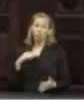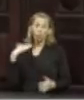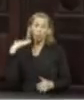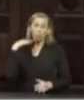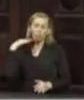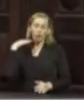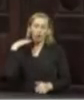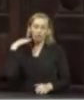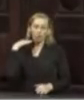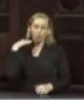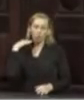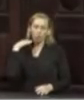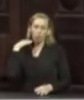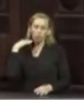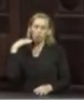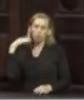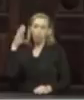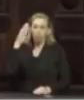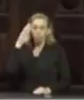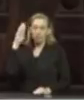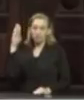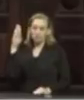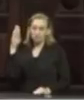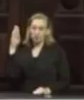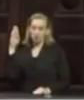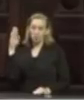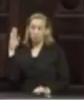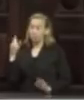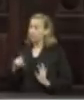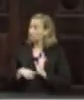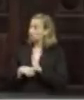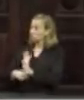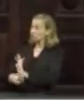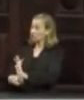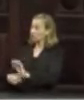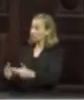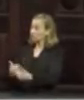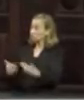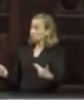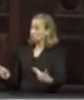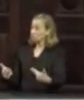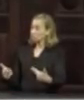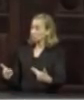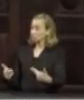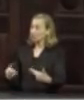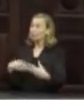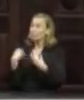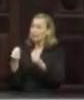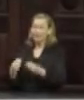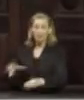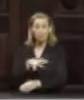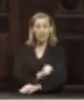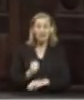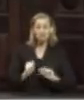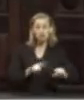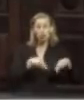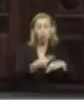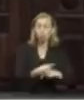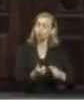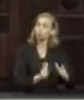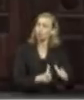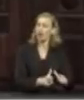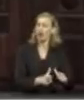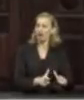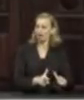deputado Eliomar salientou isso aqui muito corretamente, mas não quer pegar 250 milhões para isso. E mais, para